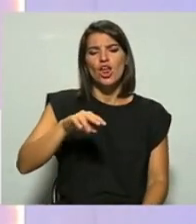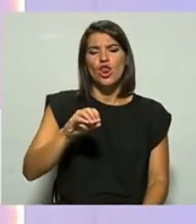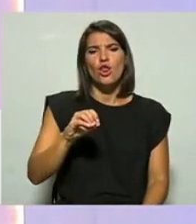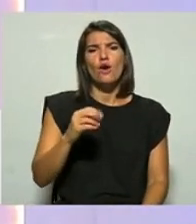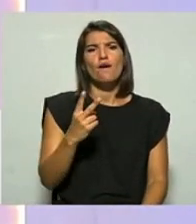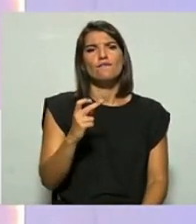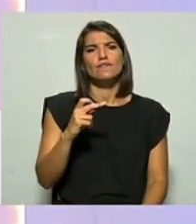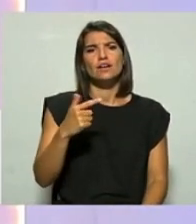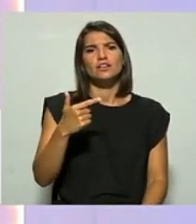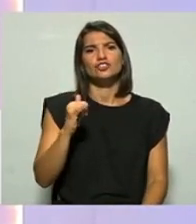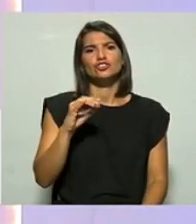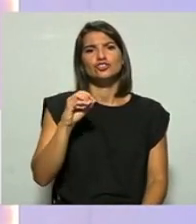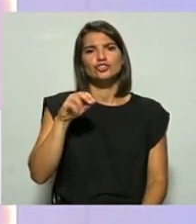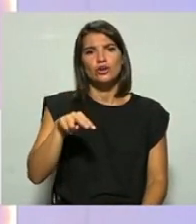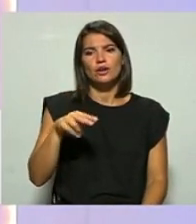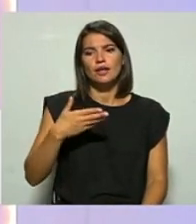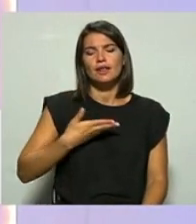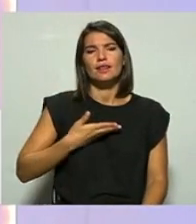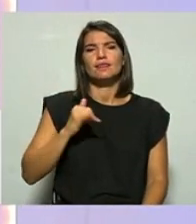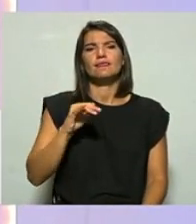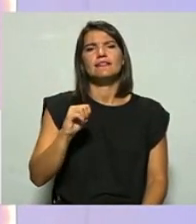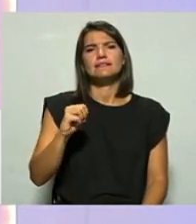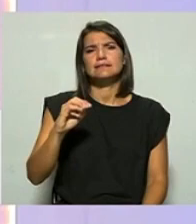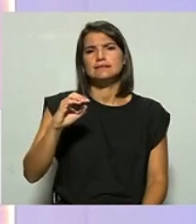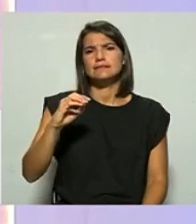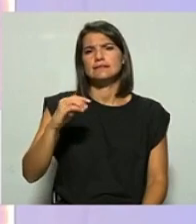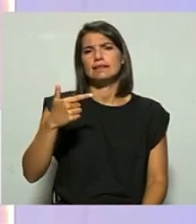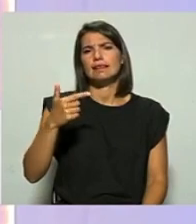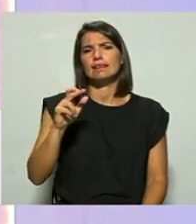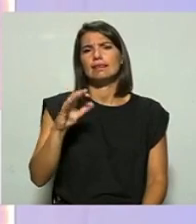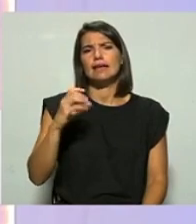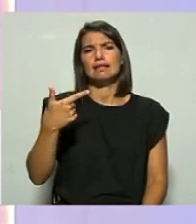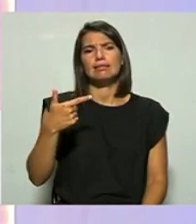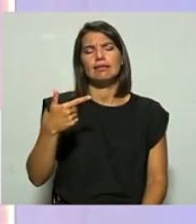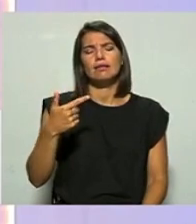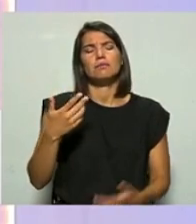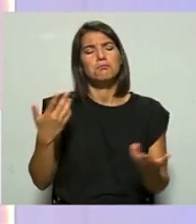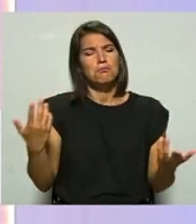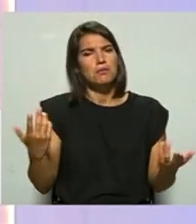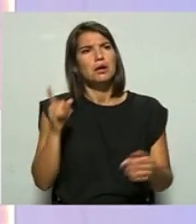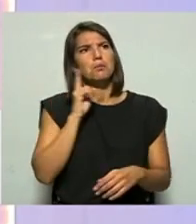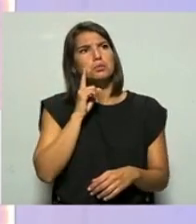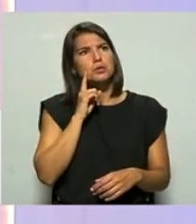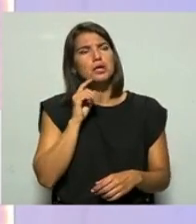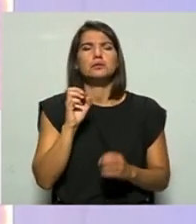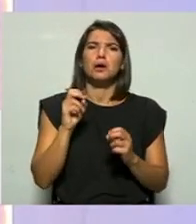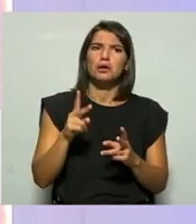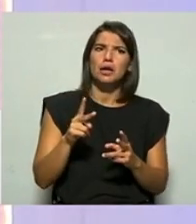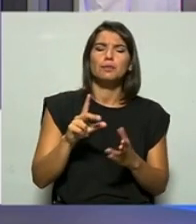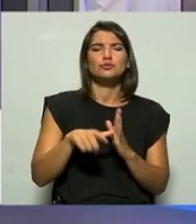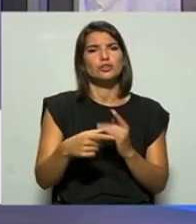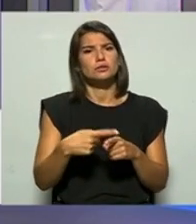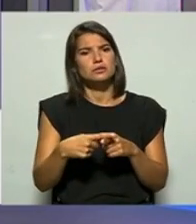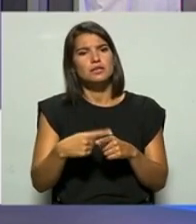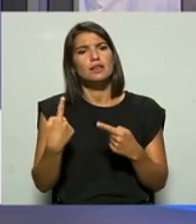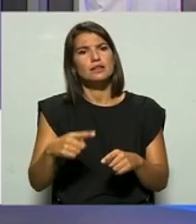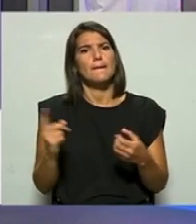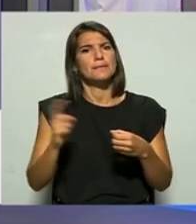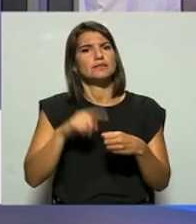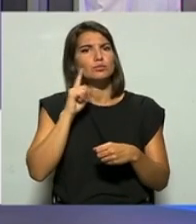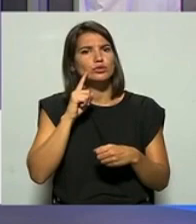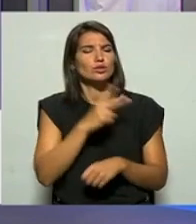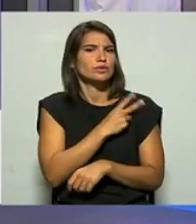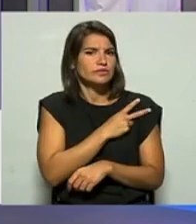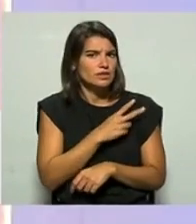projeto muito interessante é um projeto interessante porque tem um parceiro também interessante tenho ver álgico em Almada que ele sente agora aqui há uma série de questões